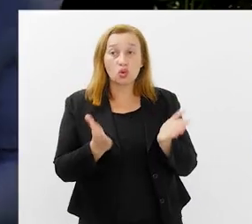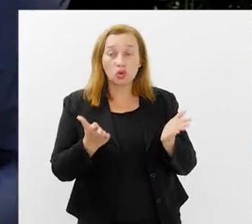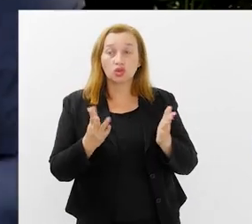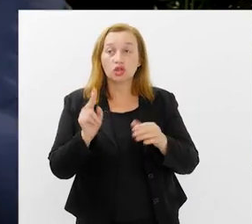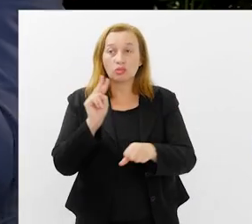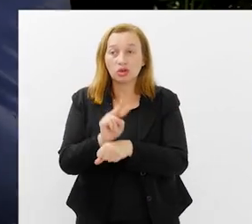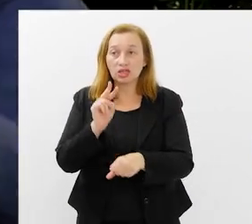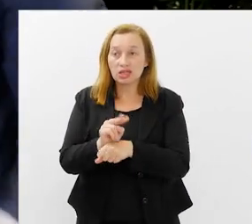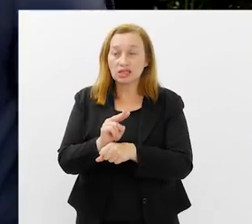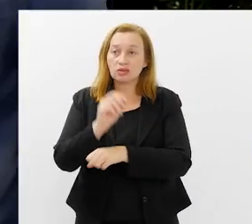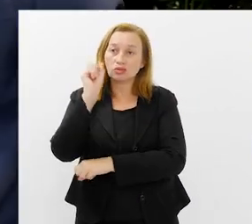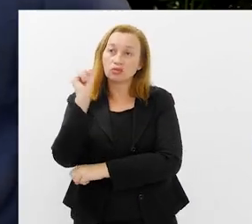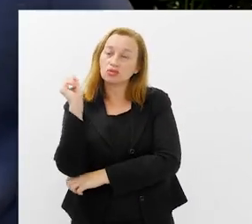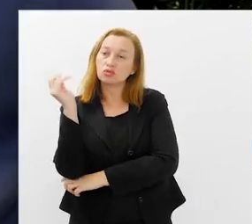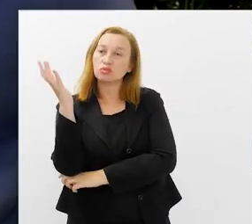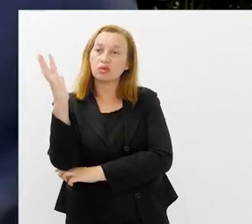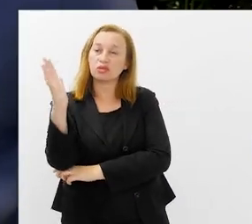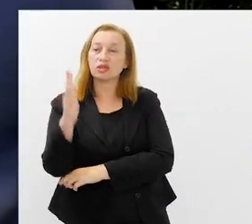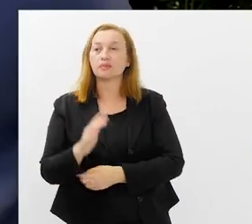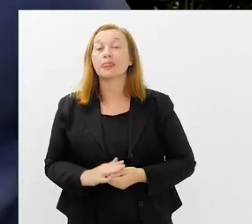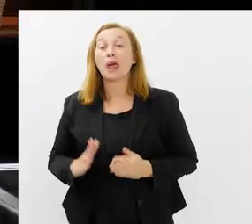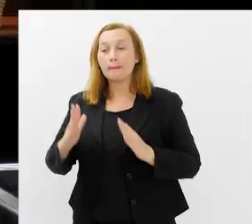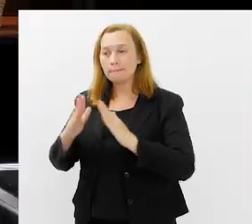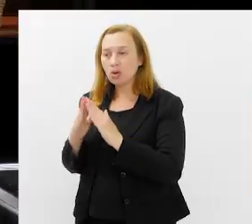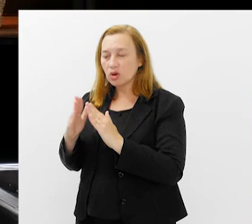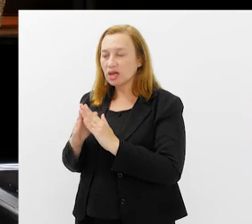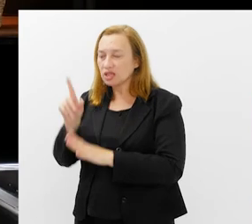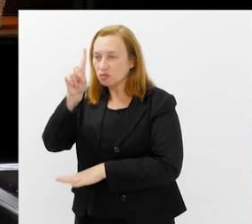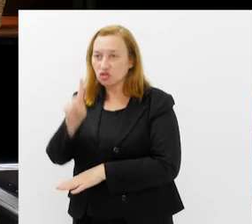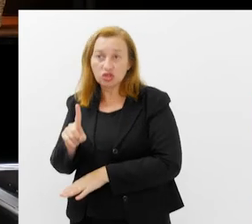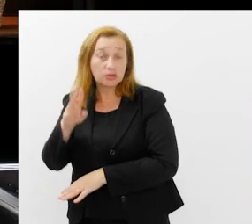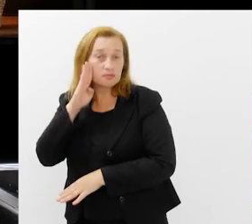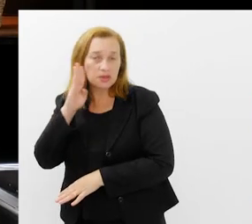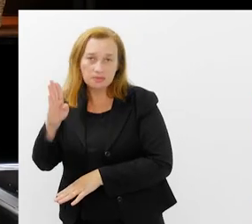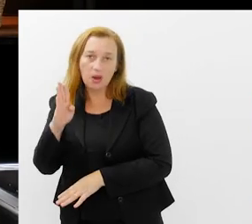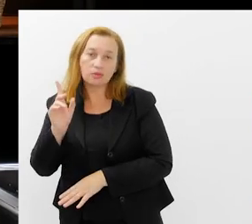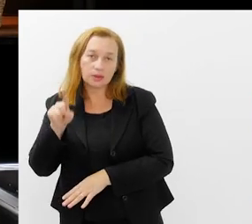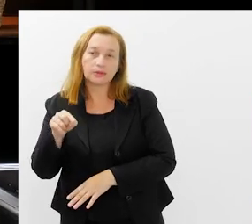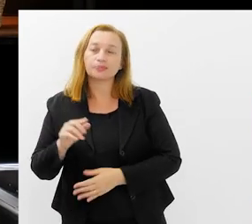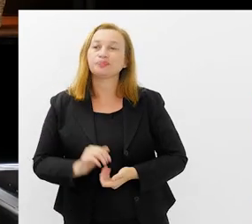necessária hoje de preservação do meio ambiente. Olha, moradia é essencial, é um direito